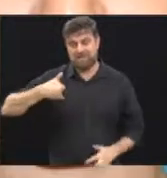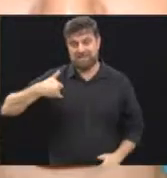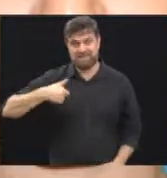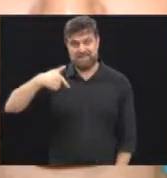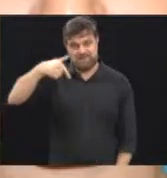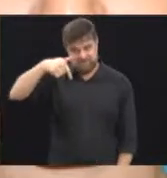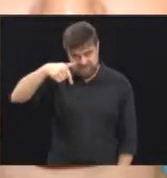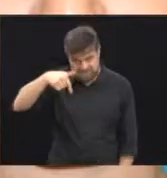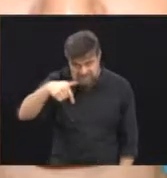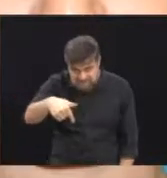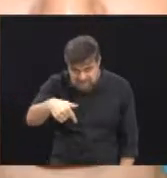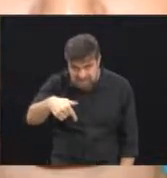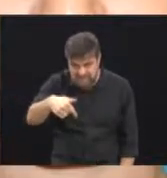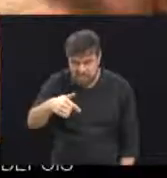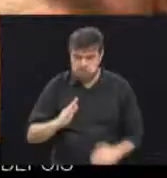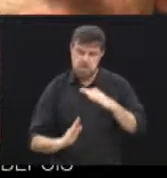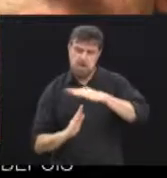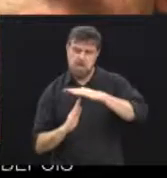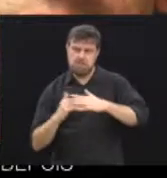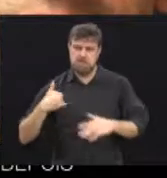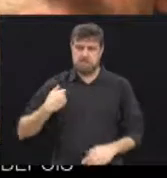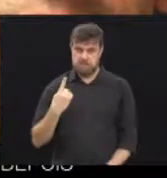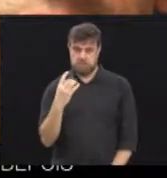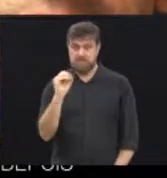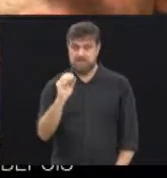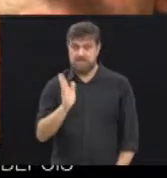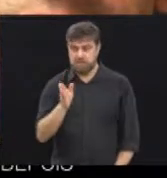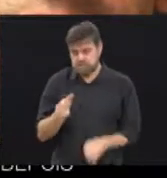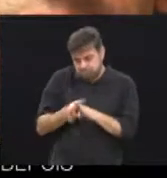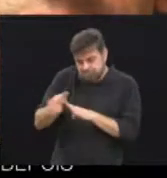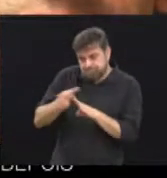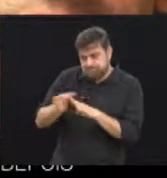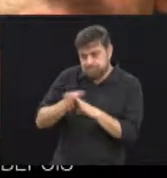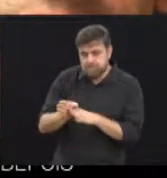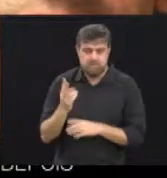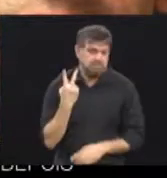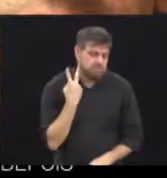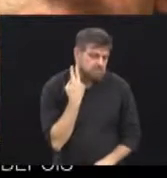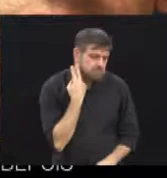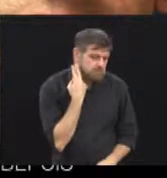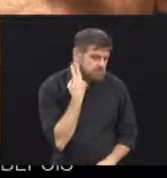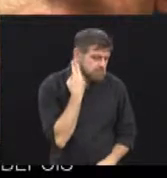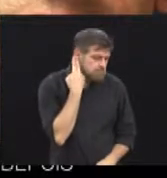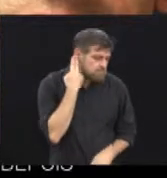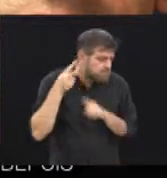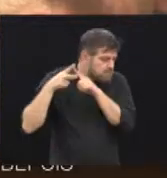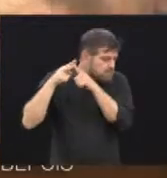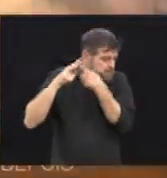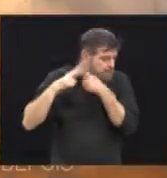de idade, a 10 anos de idade, já é indicada a cirurgia da reconstrução